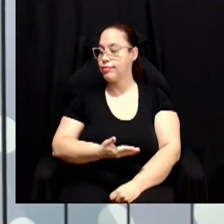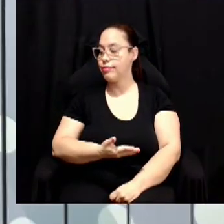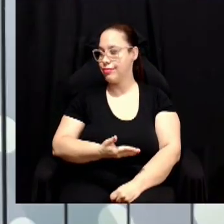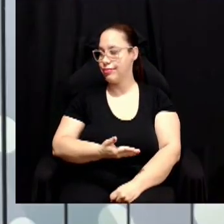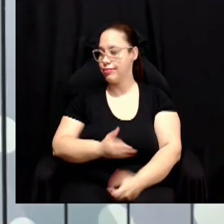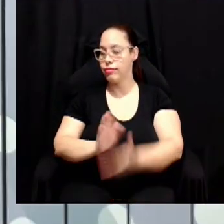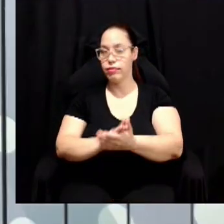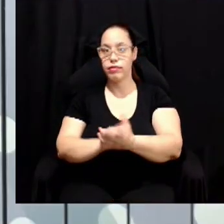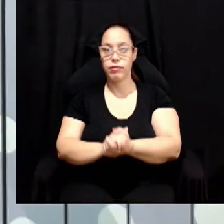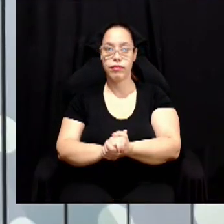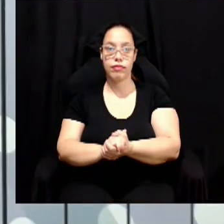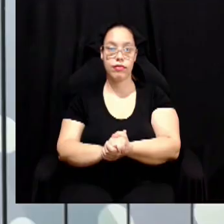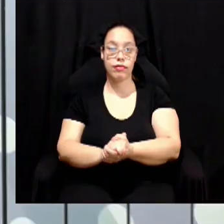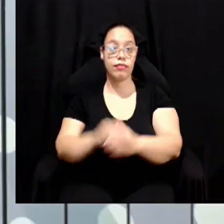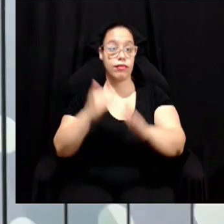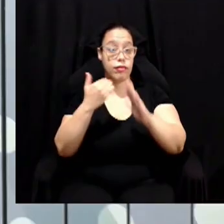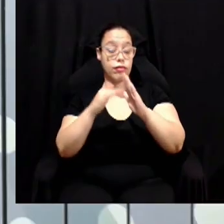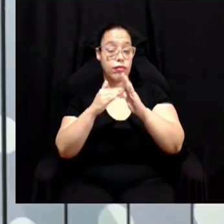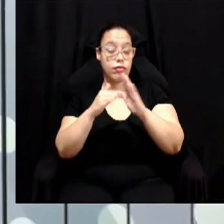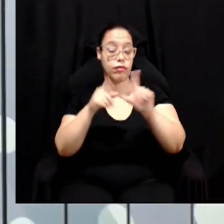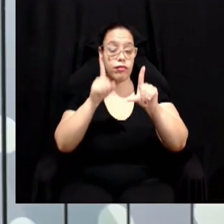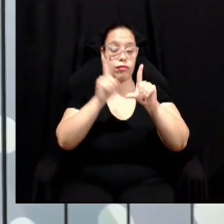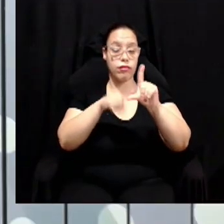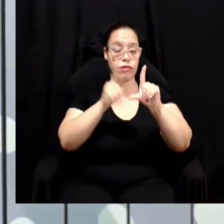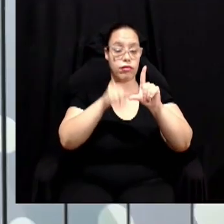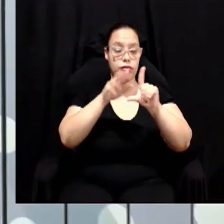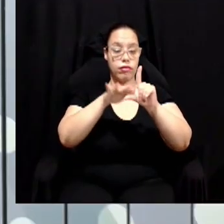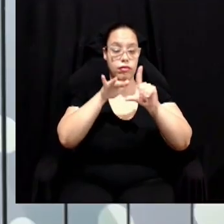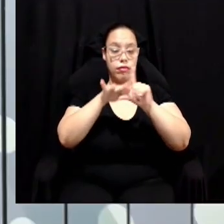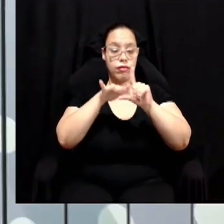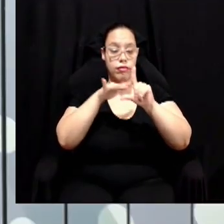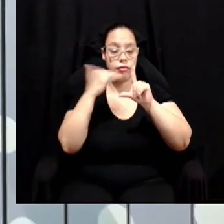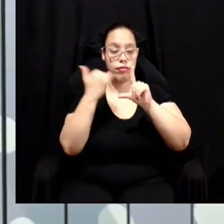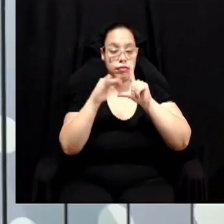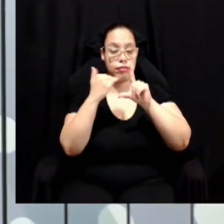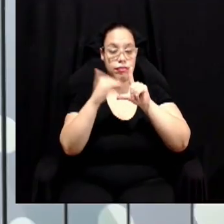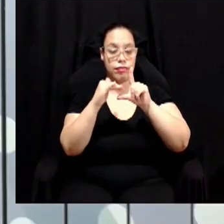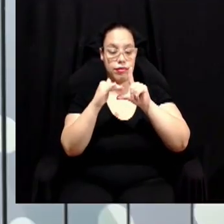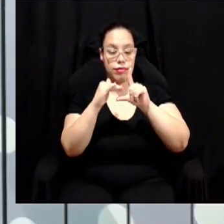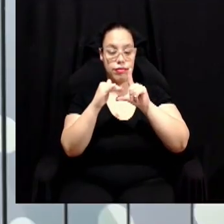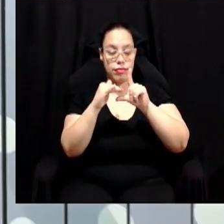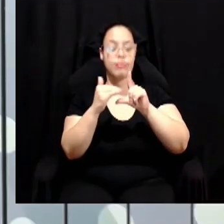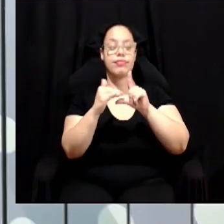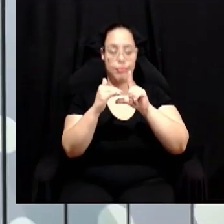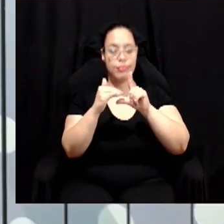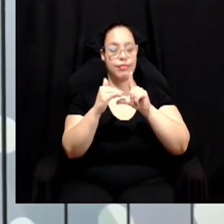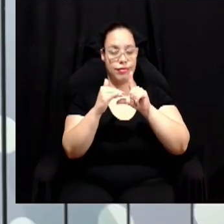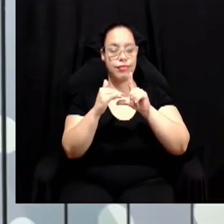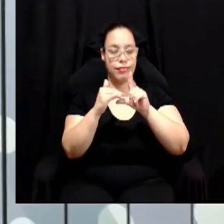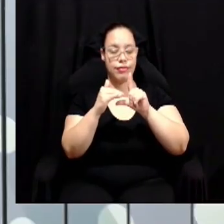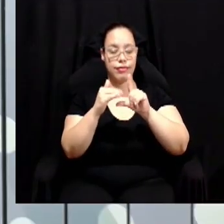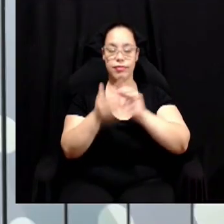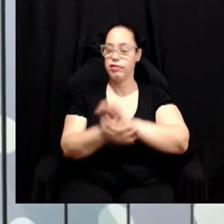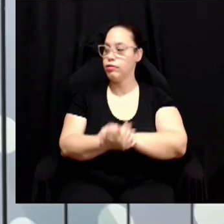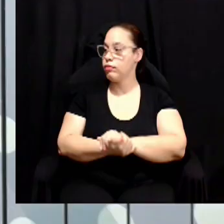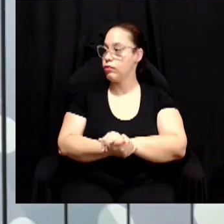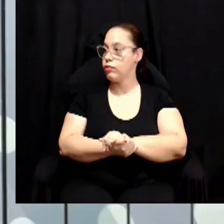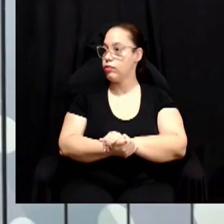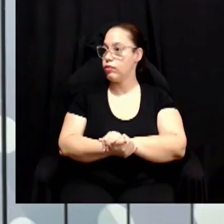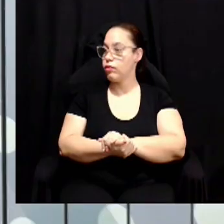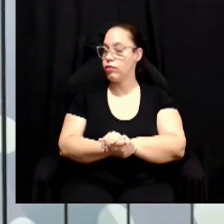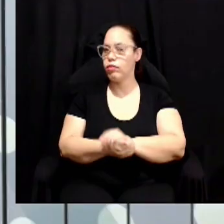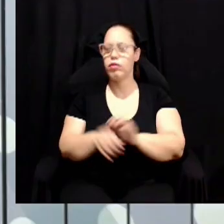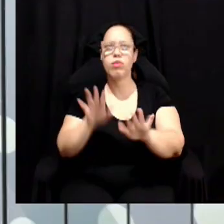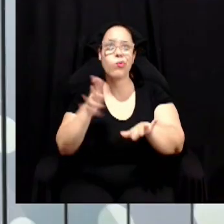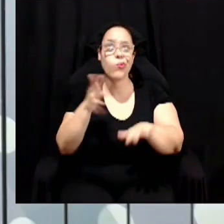978293776. Vai aparecer aí na sua tela também um QR Code para você acessar pelo celular. Estimativas